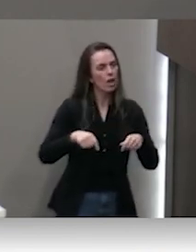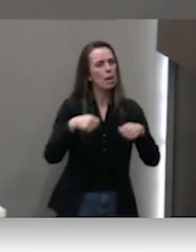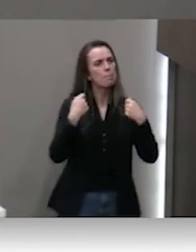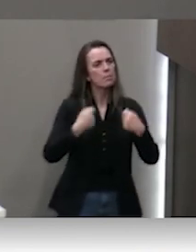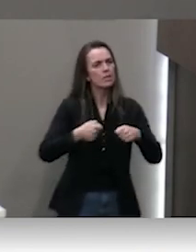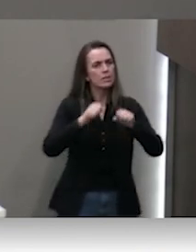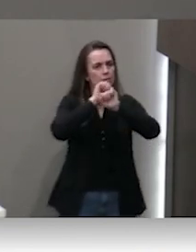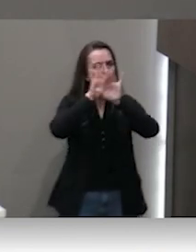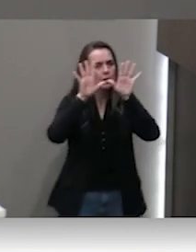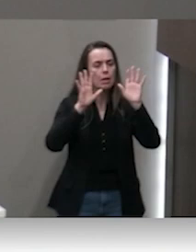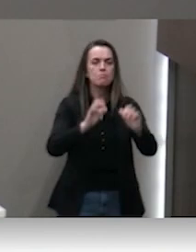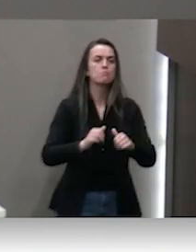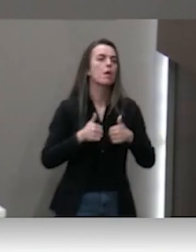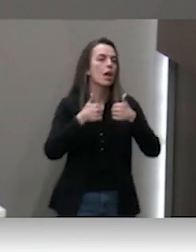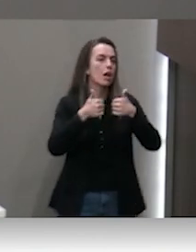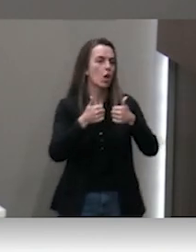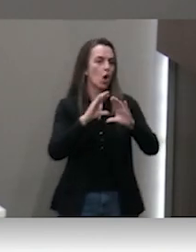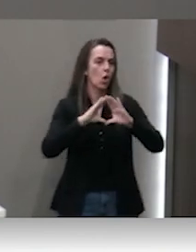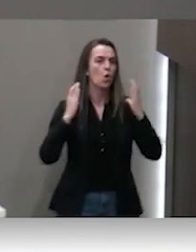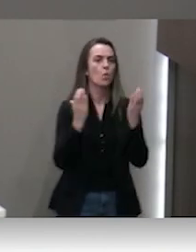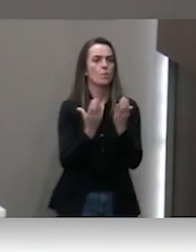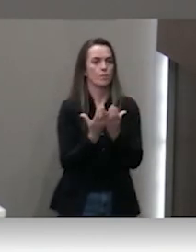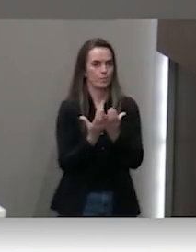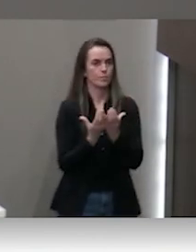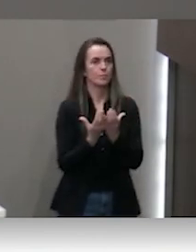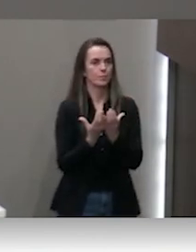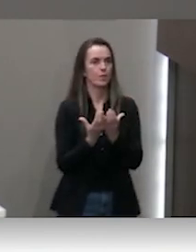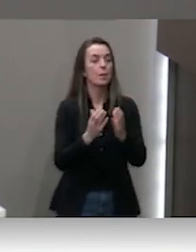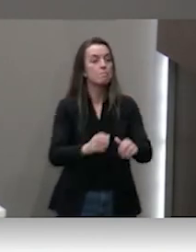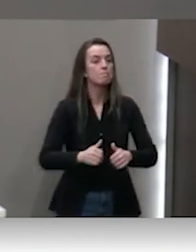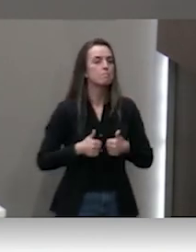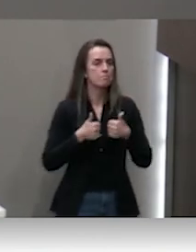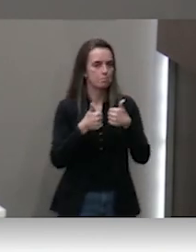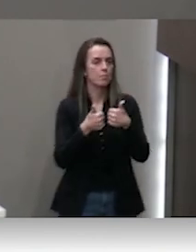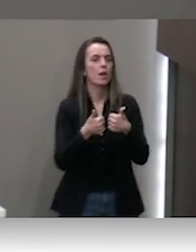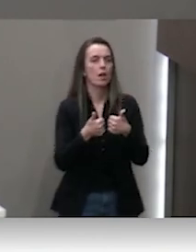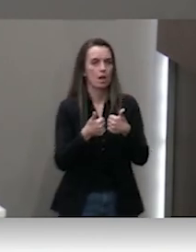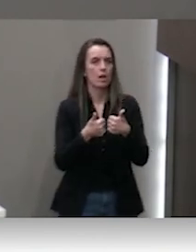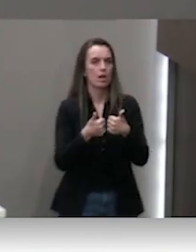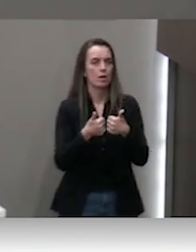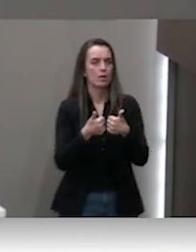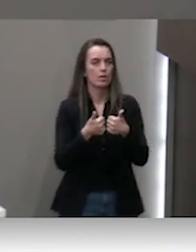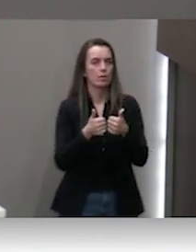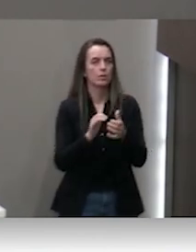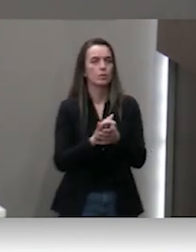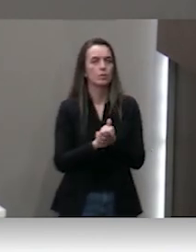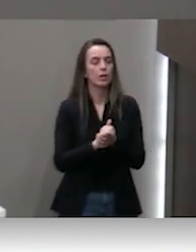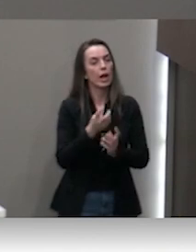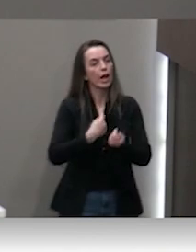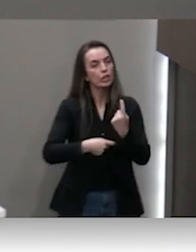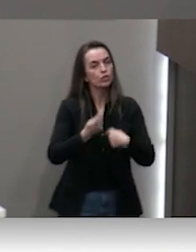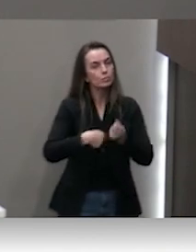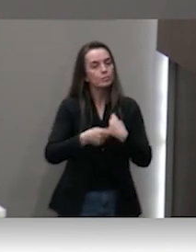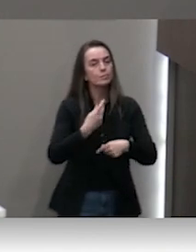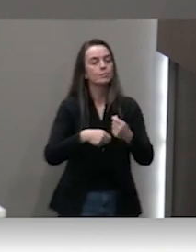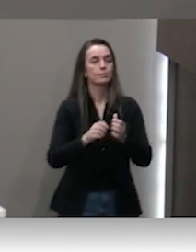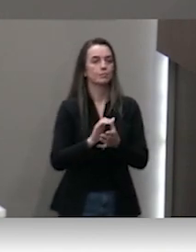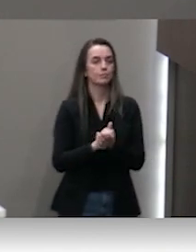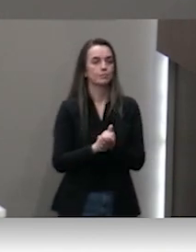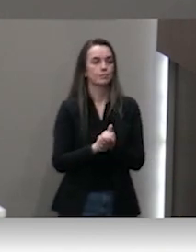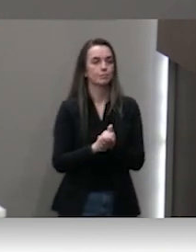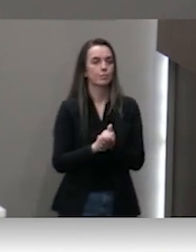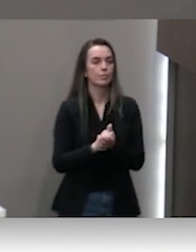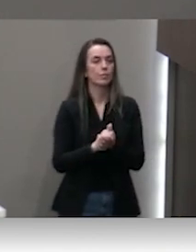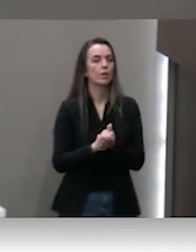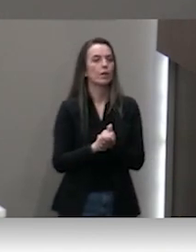transparente, melhor para a comunidade, melhor para a administração. Então,